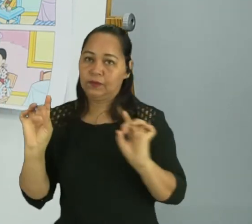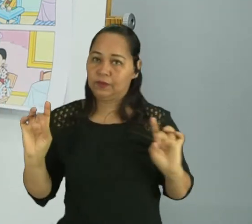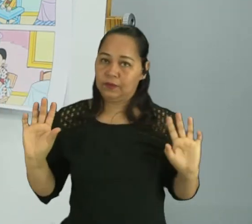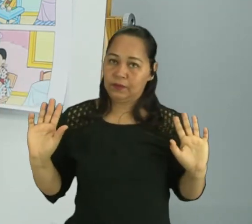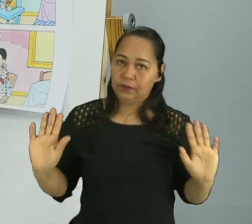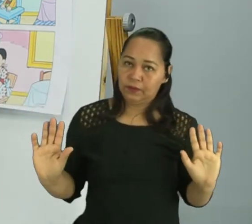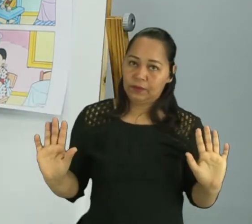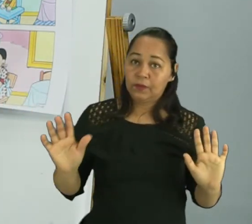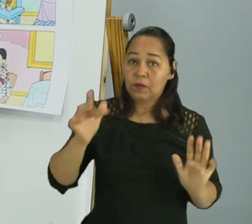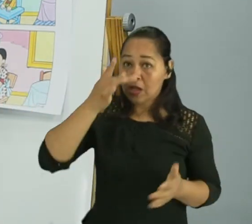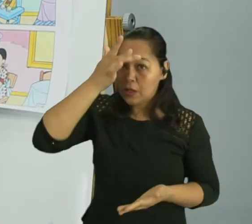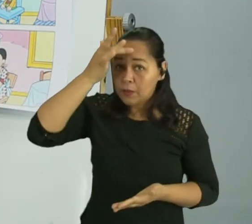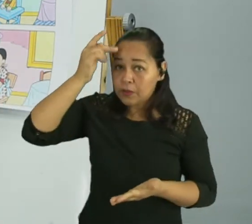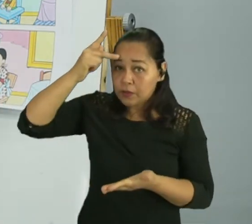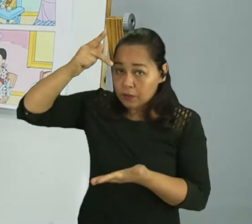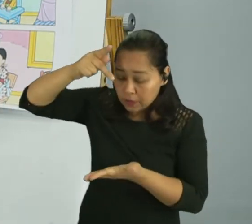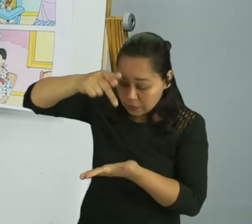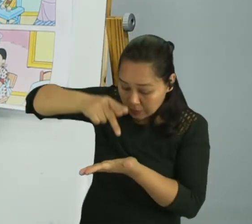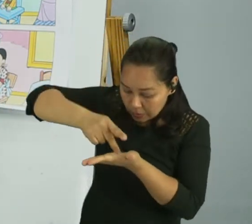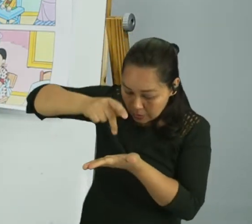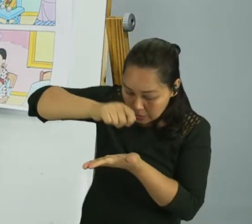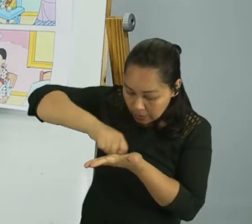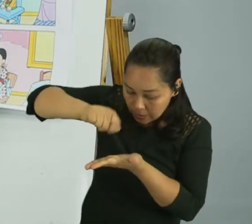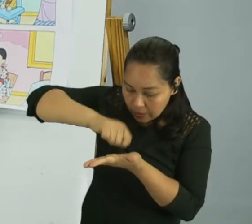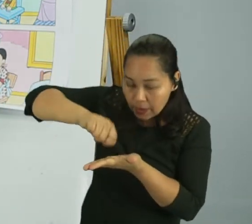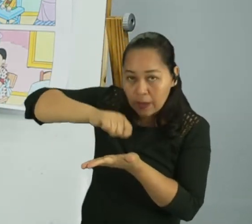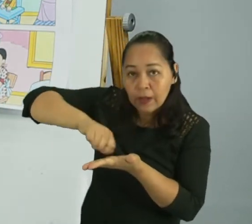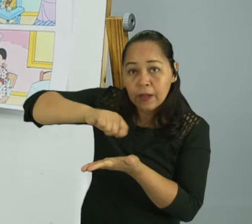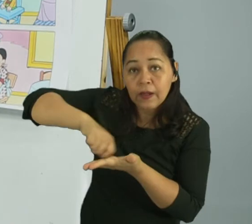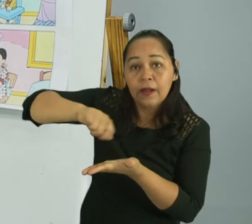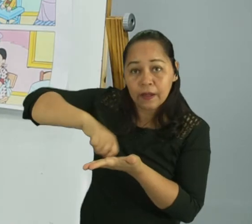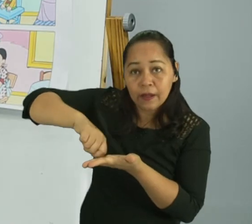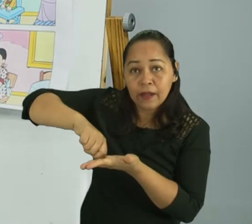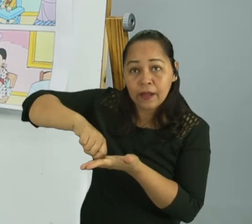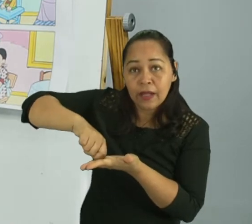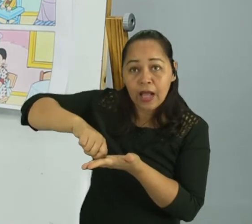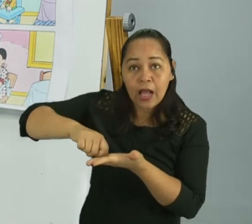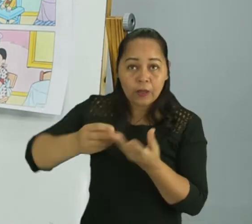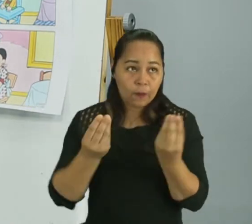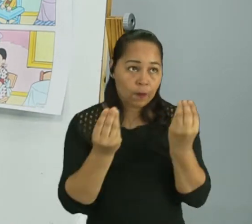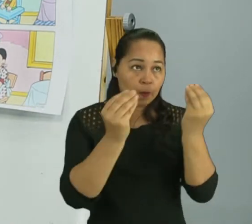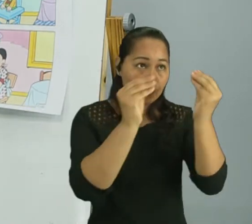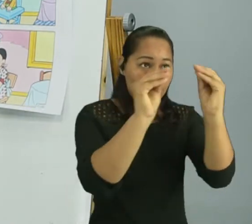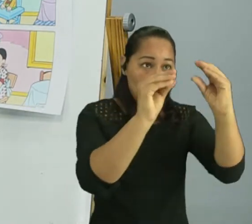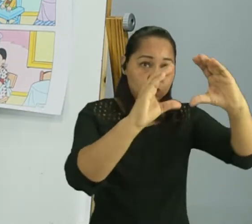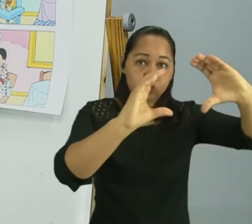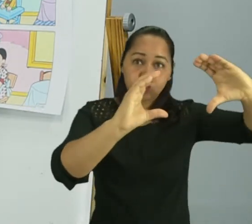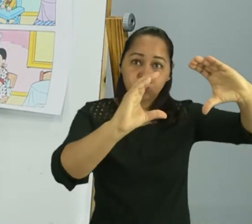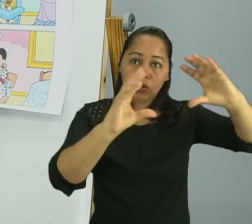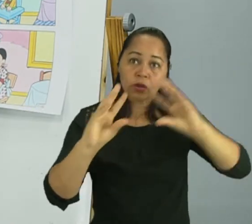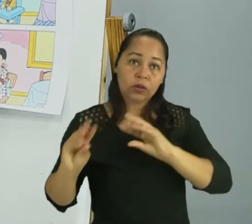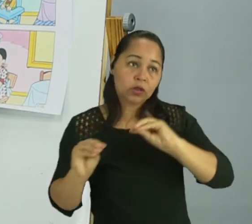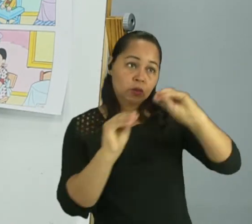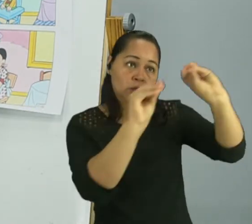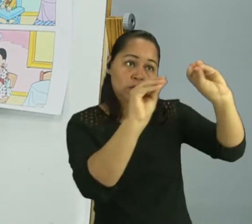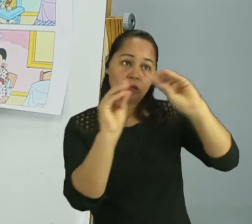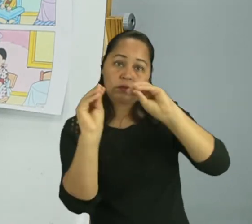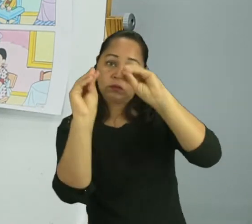o autor, né? A pessoa que escreveu a história, ela trabalha muito com a expressão. Tem alguma